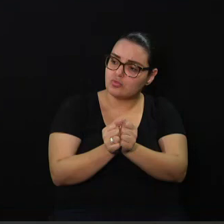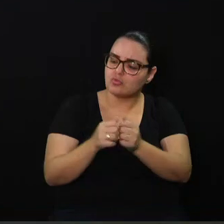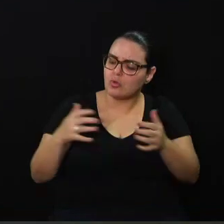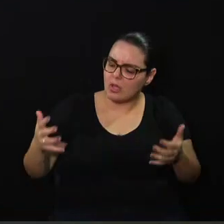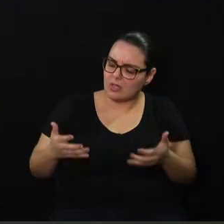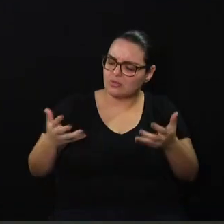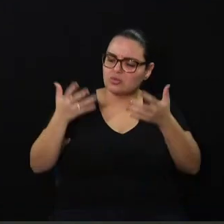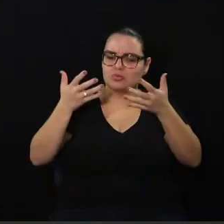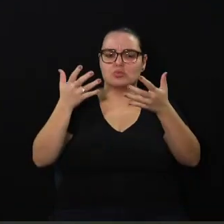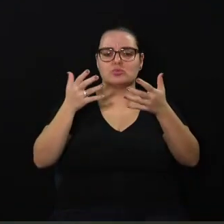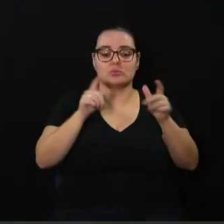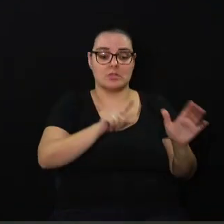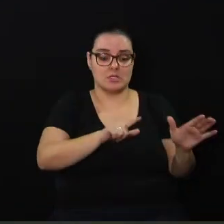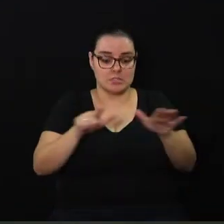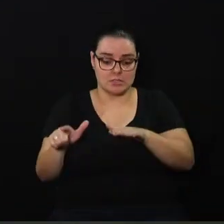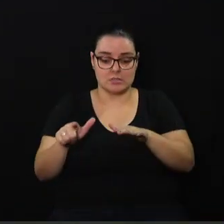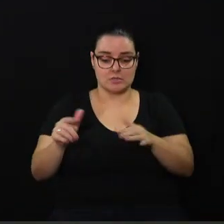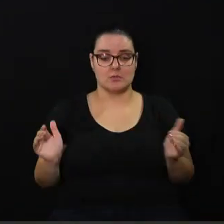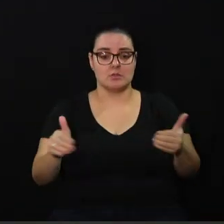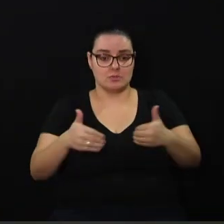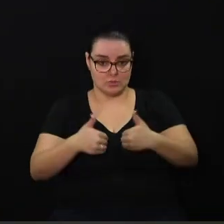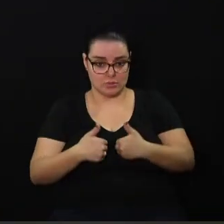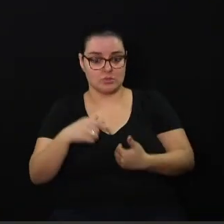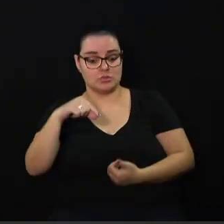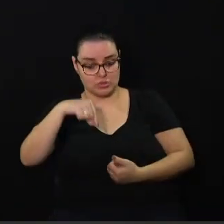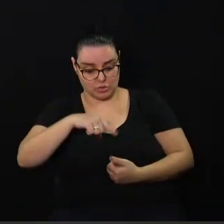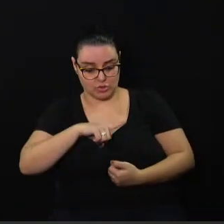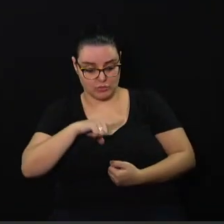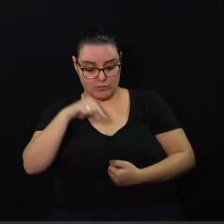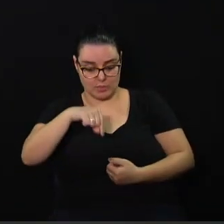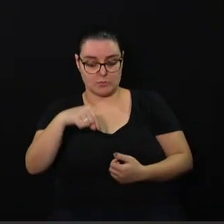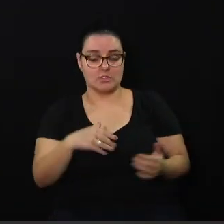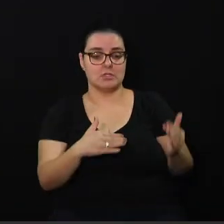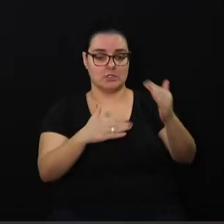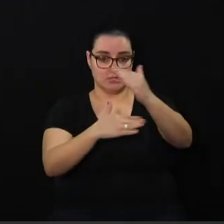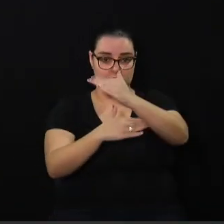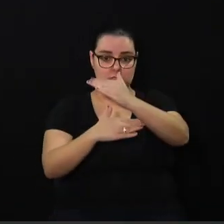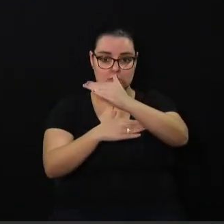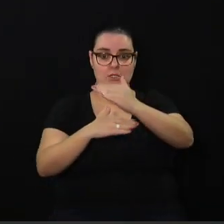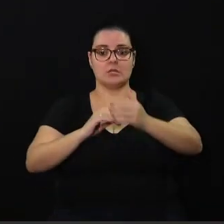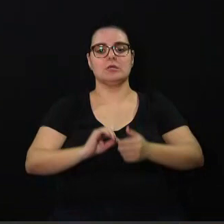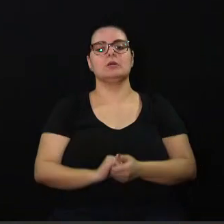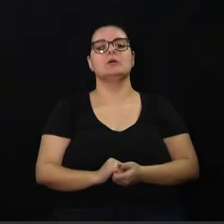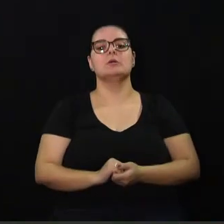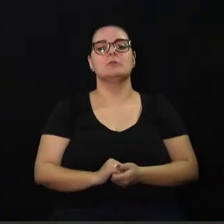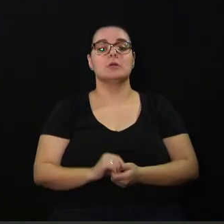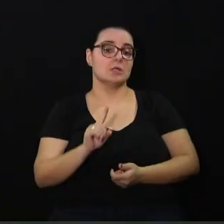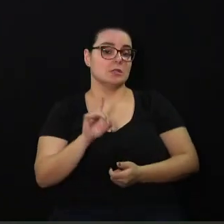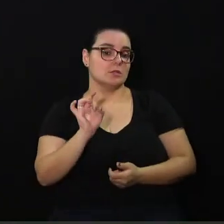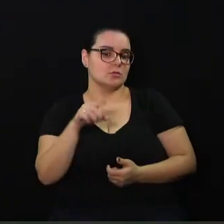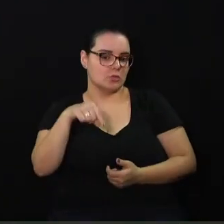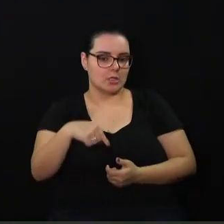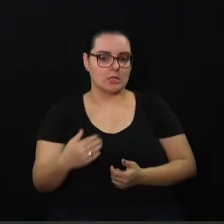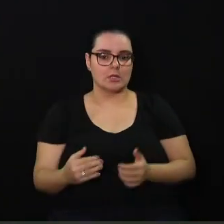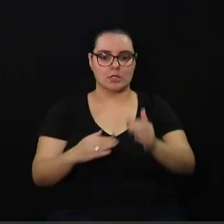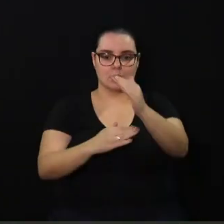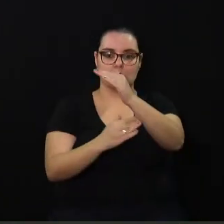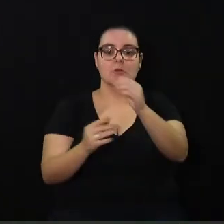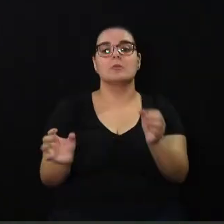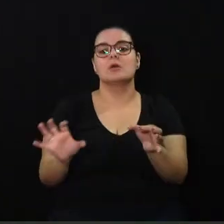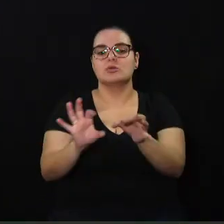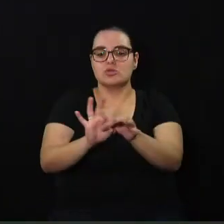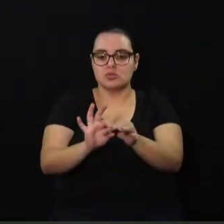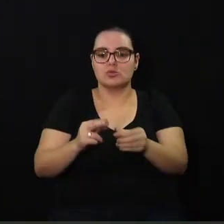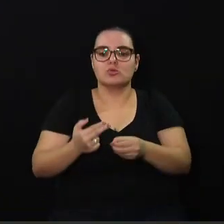na semana do autismo que tivemos aqui nessa casa e não só nessa casa mas em parceria com a unicamp o